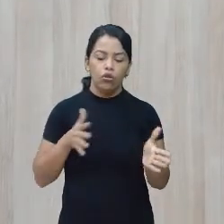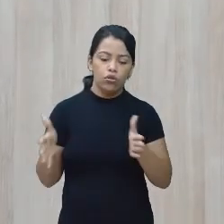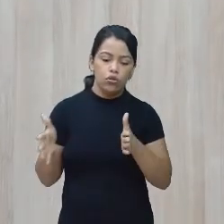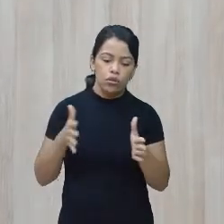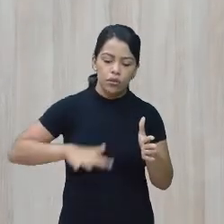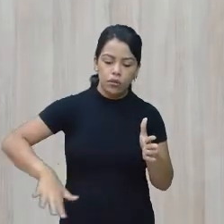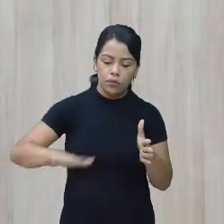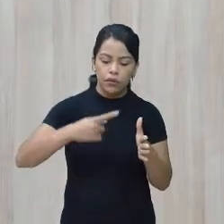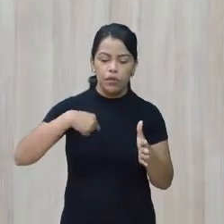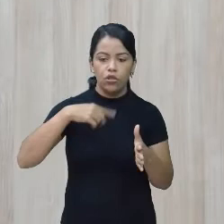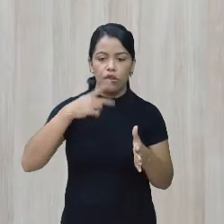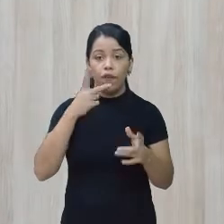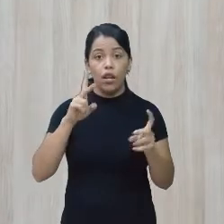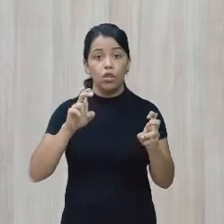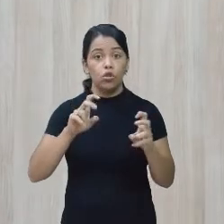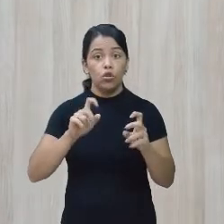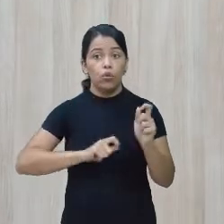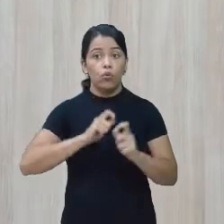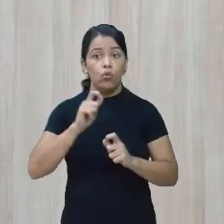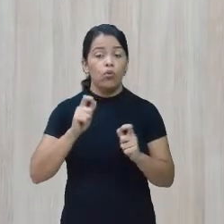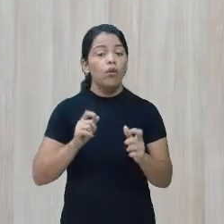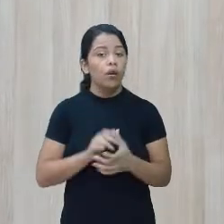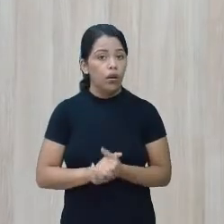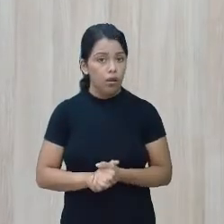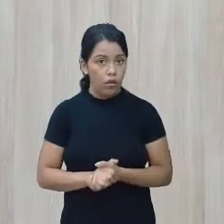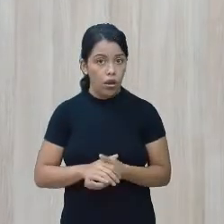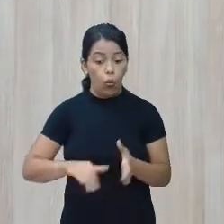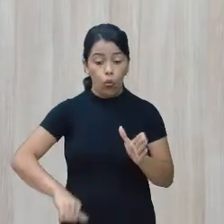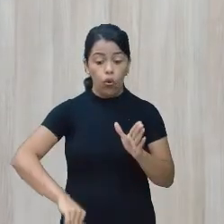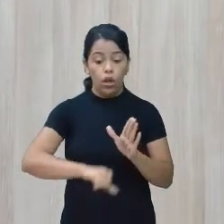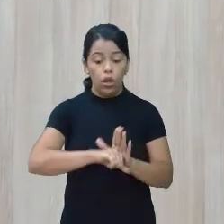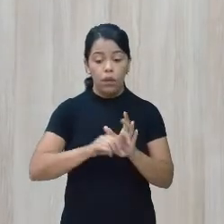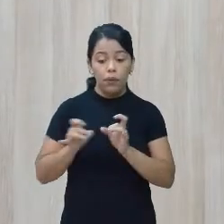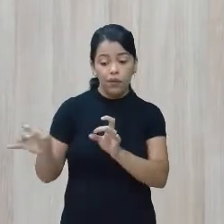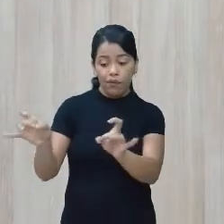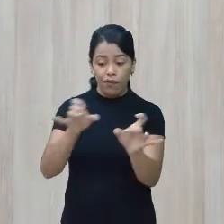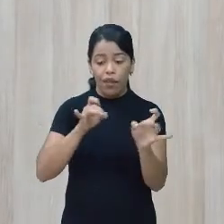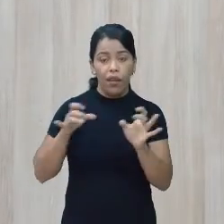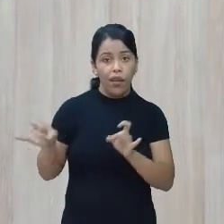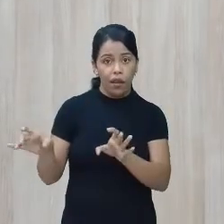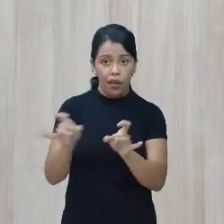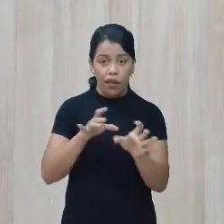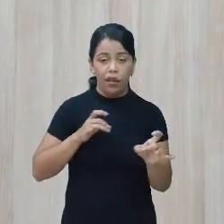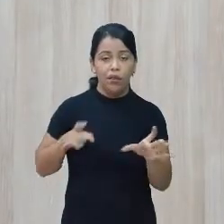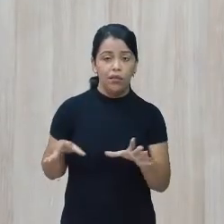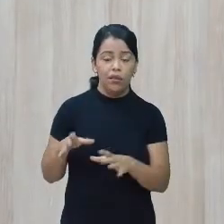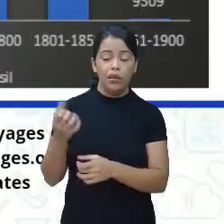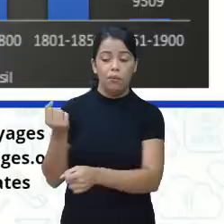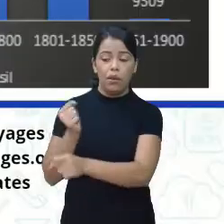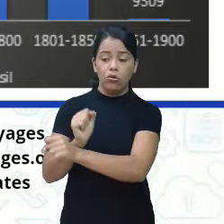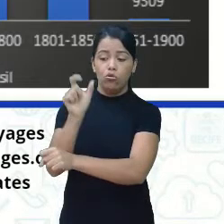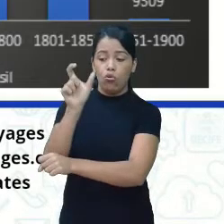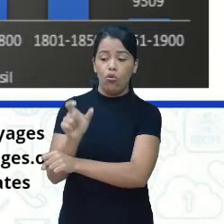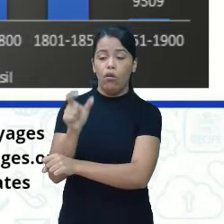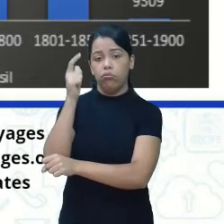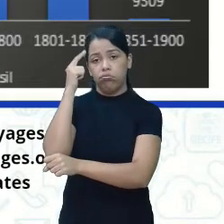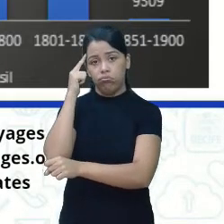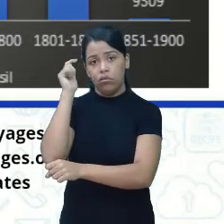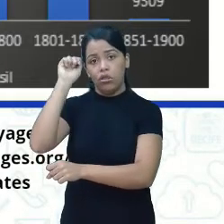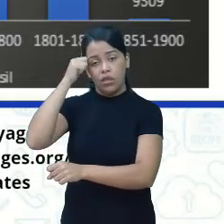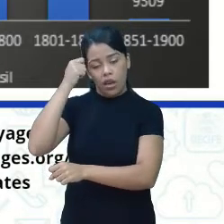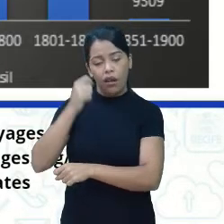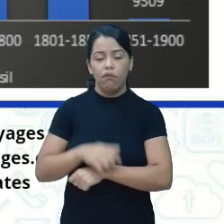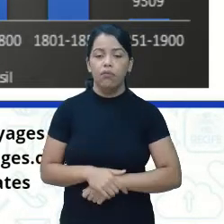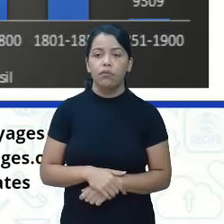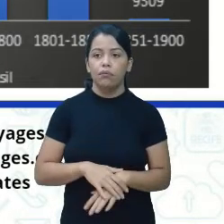gente vai falar agora do tráfico. Como é que era realizado esse tráfico de pessoas escravizadas? Esses dados aí que eu estou mostrando para vocês, que eu estou